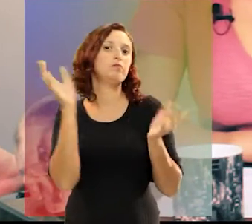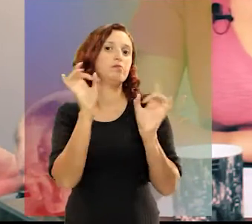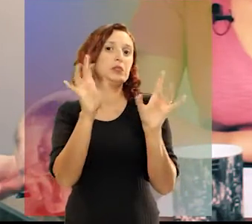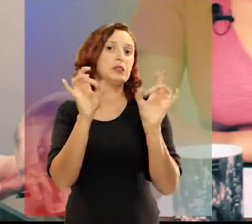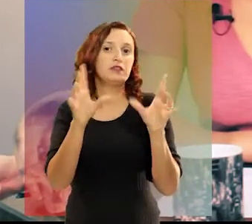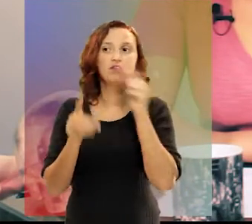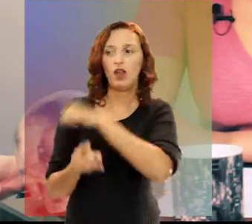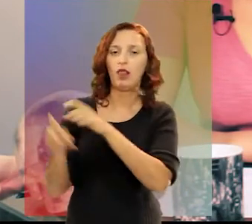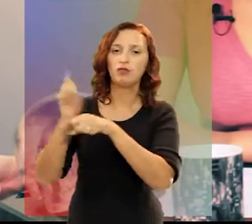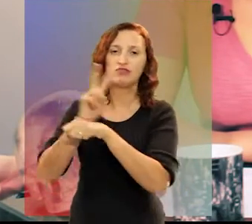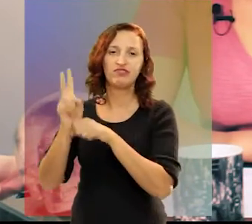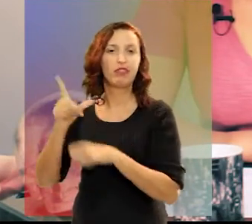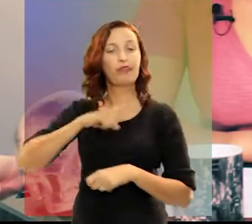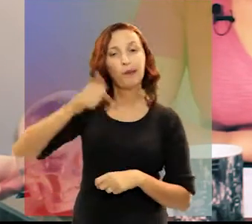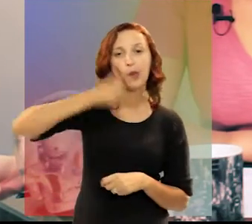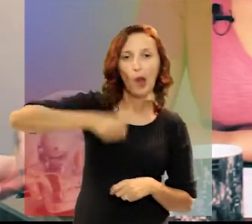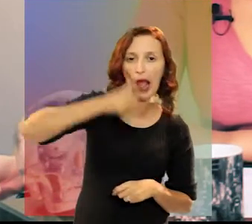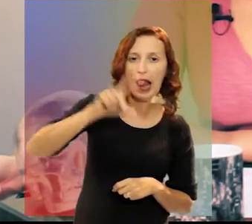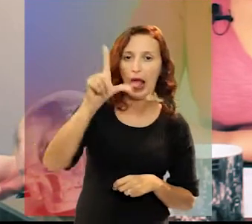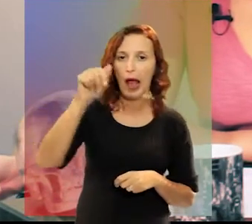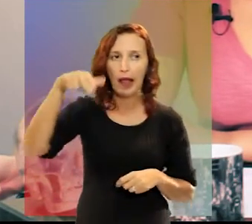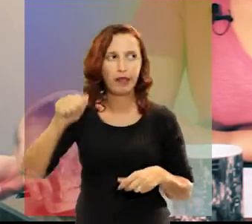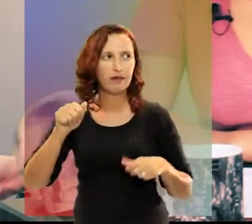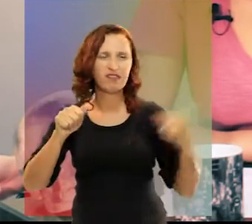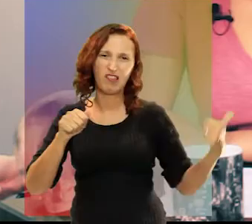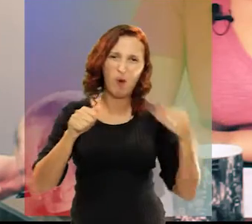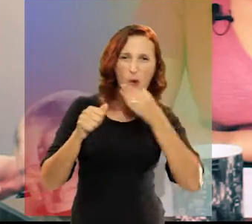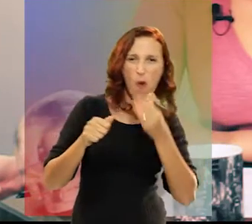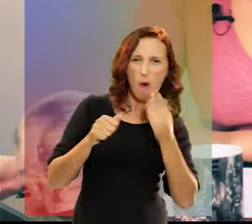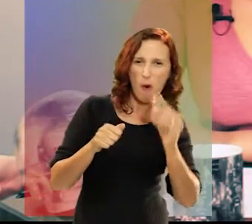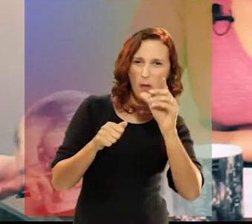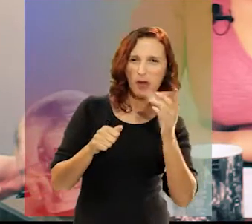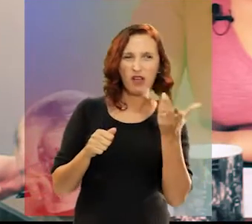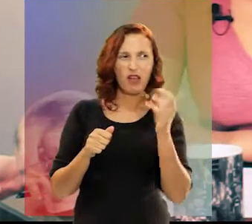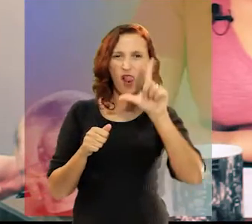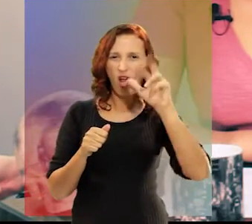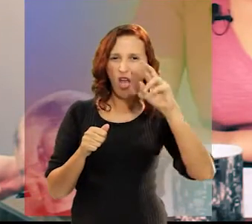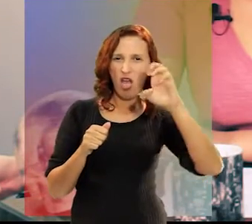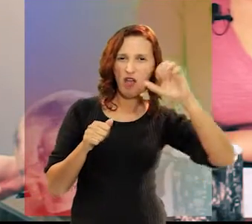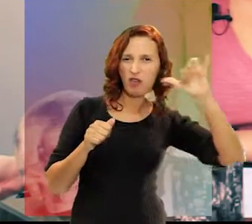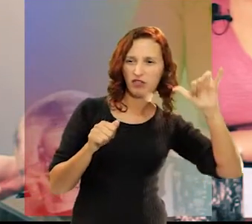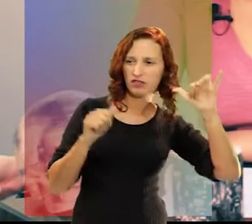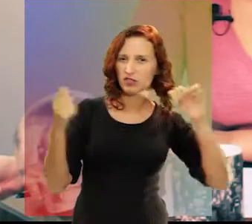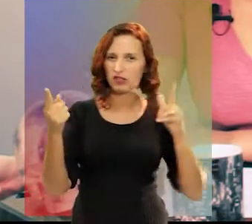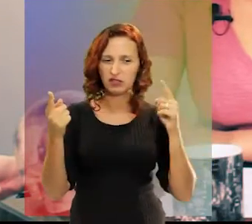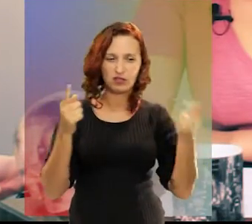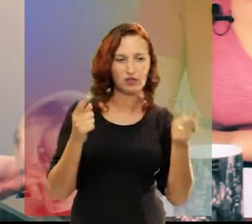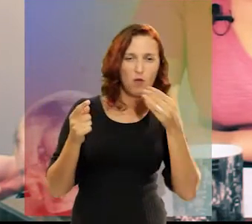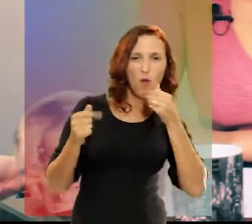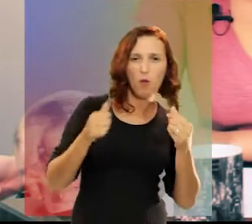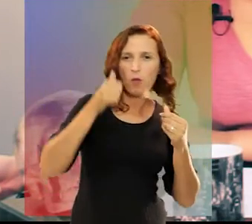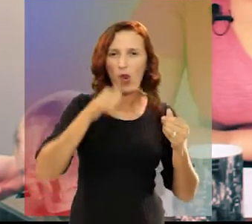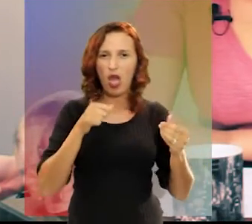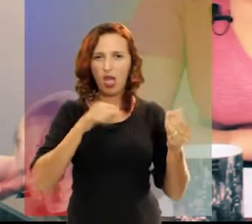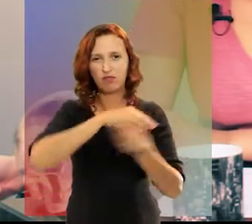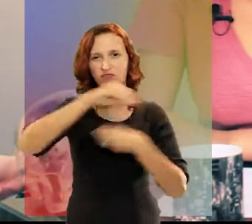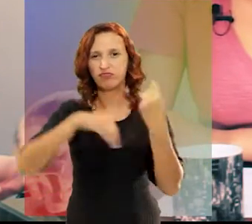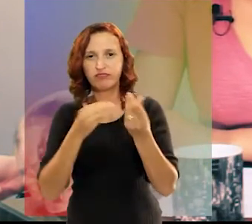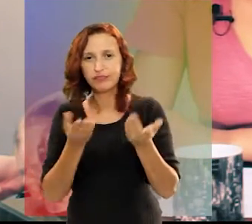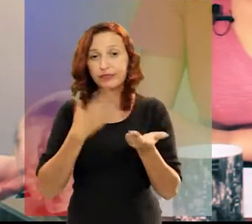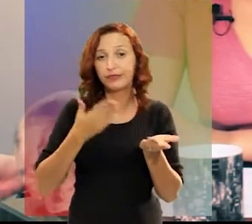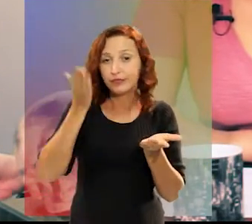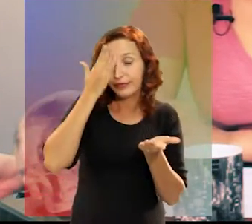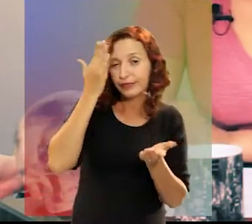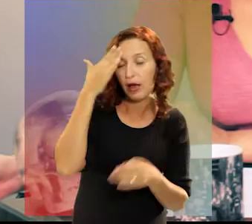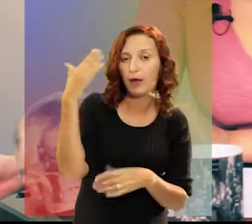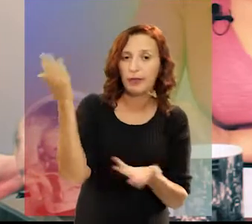dois defendem. Tem toda a questão da Lana, que é o Larry, né, que na verdade ele é uma mulher agora, e aí ele se vestiu mulher, enfim, vocês sabem como é que é essa história toda aí. E ele sempre